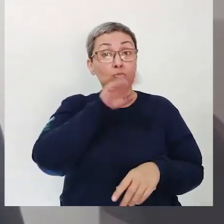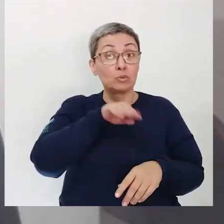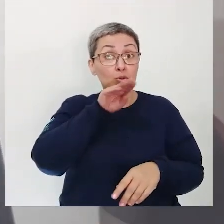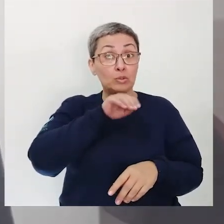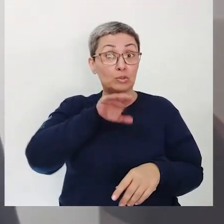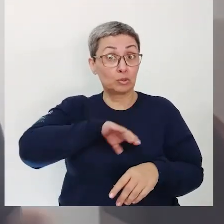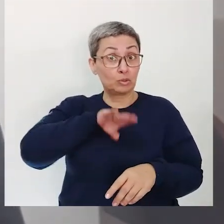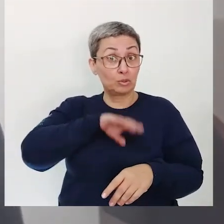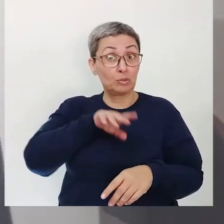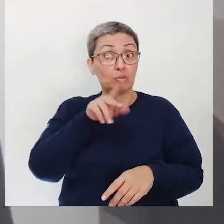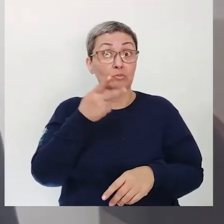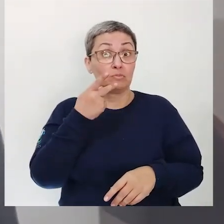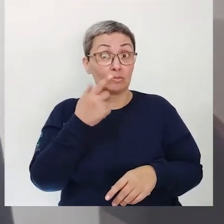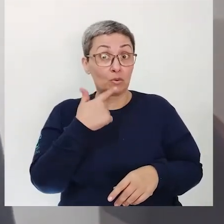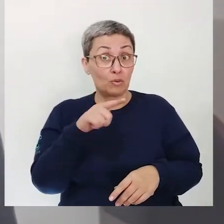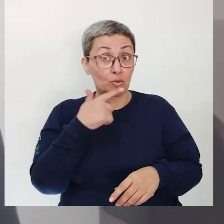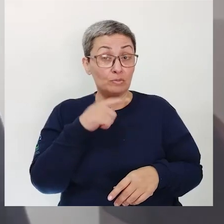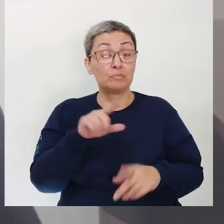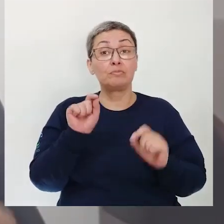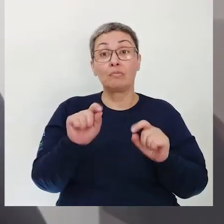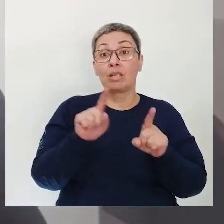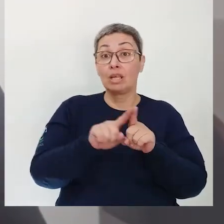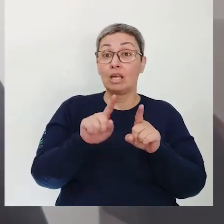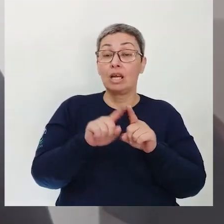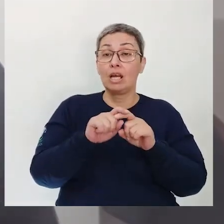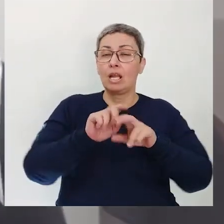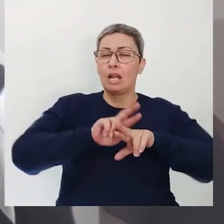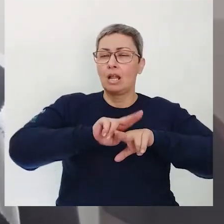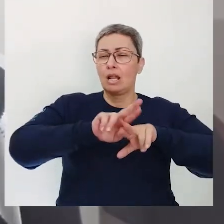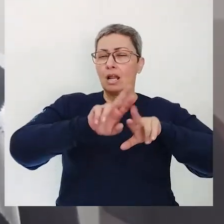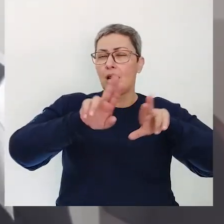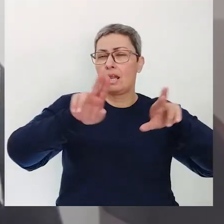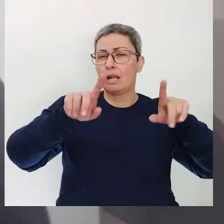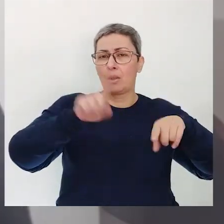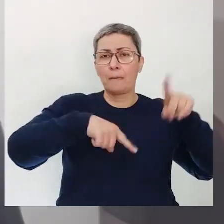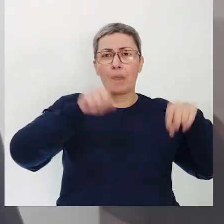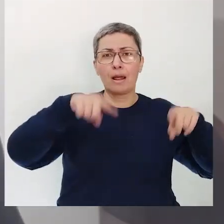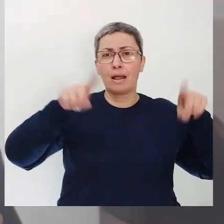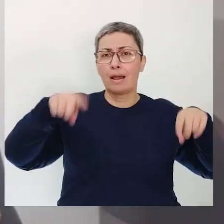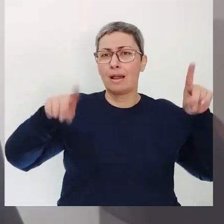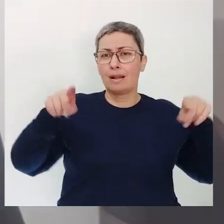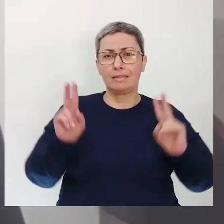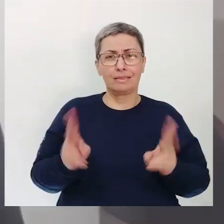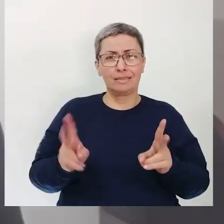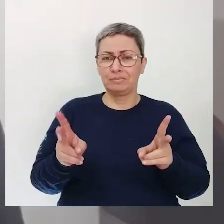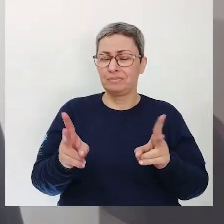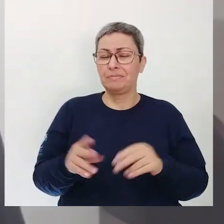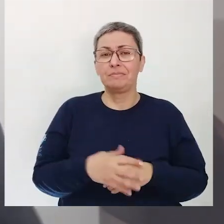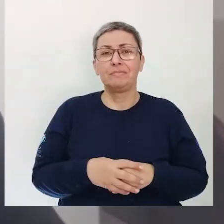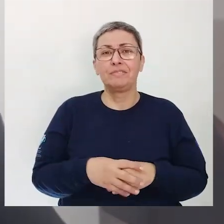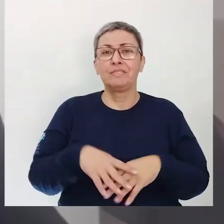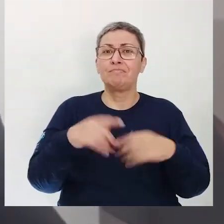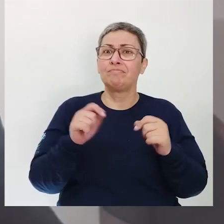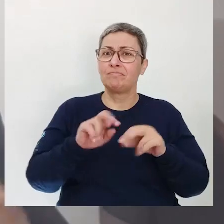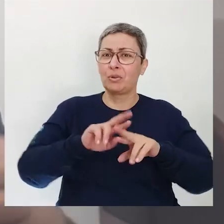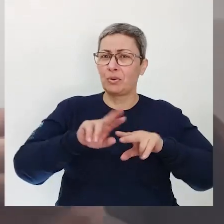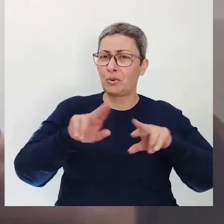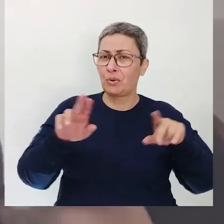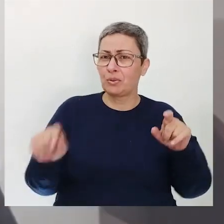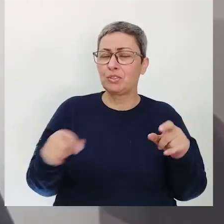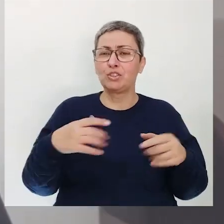a língua portuguesa, né? Ela está cheia de variações constantes,